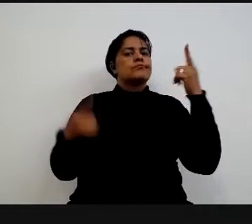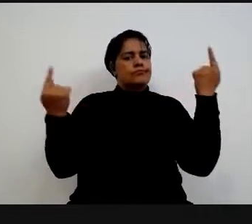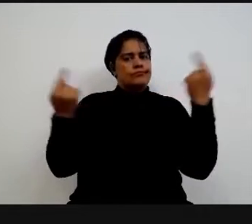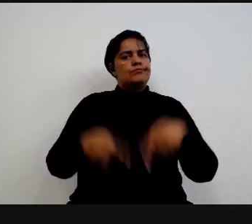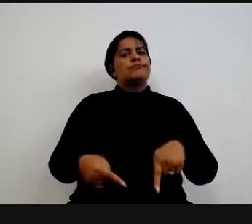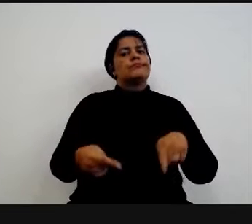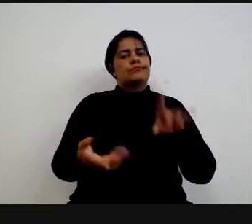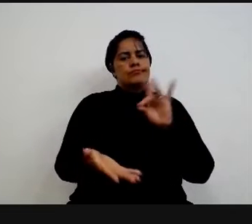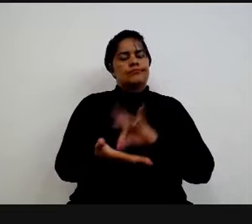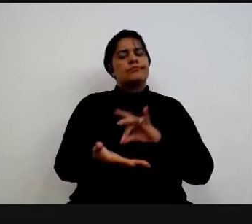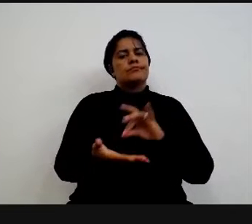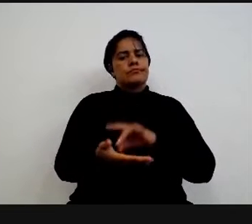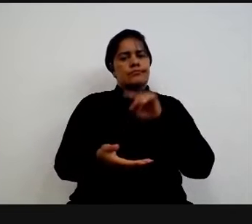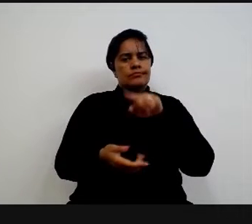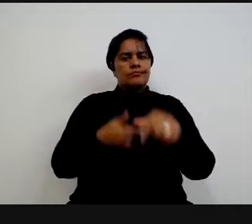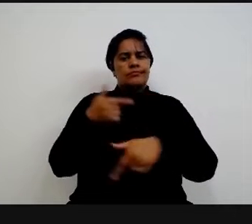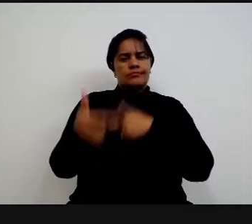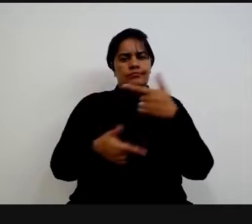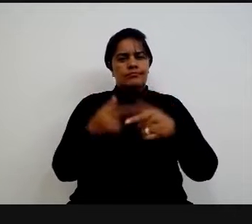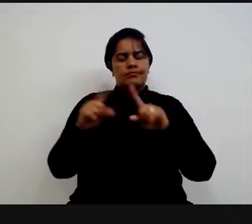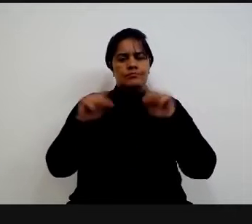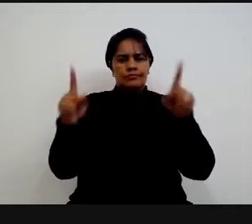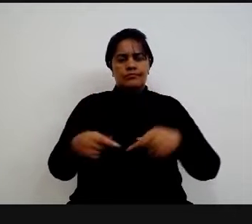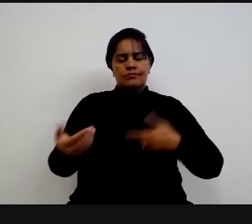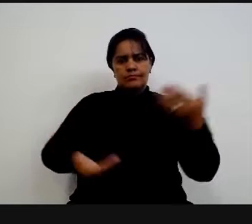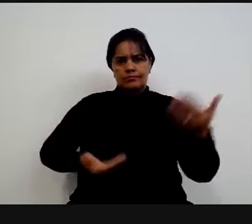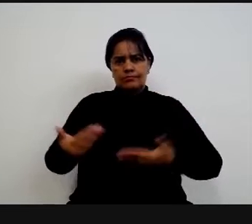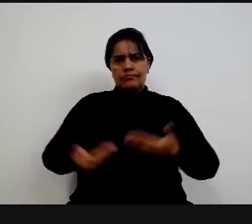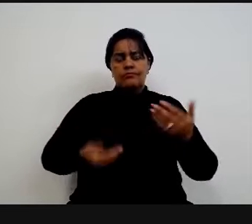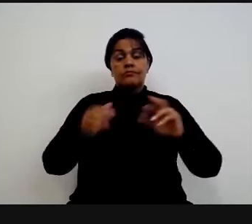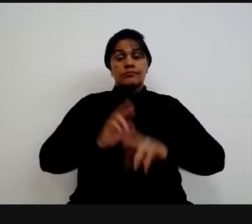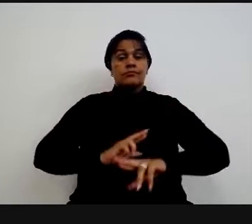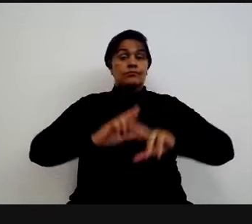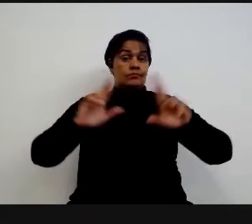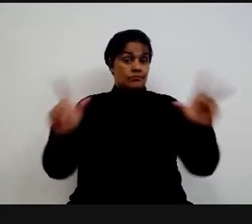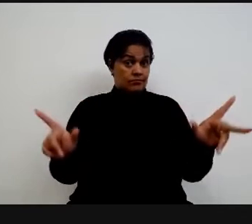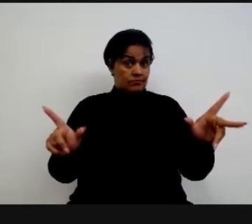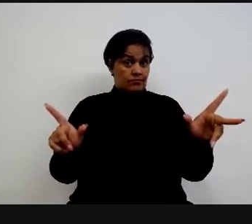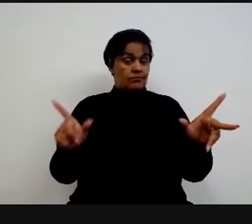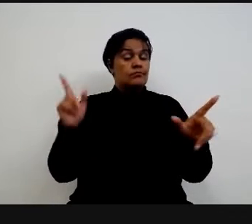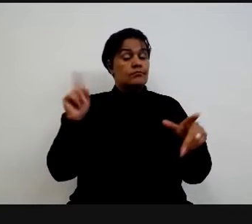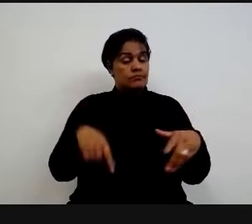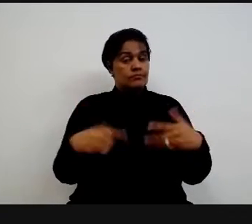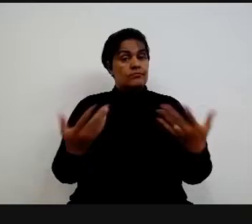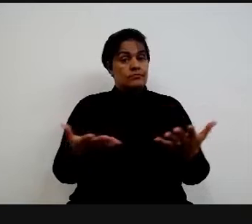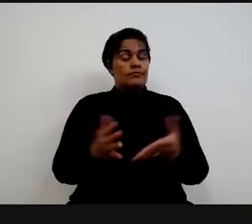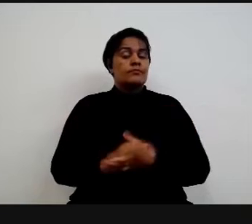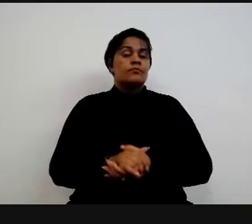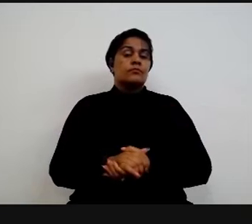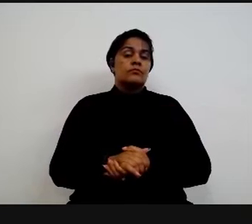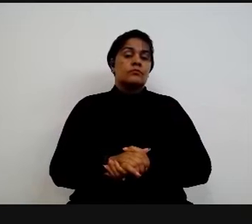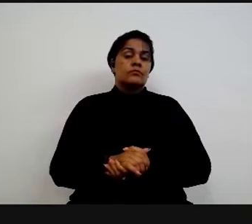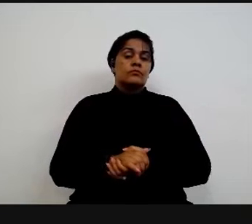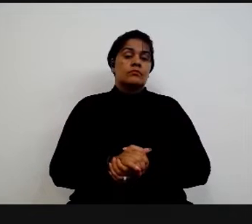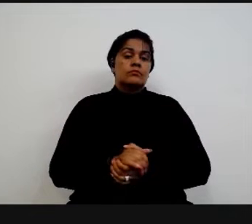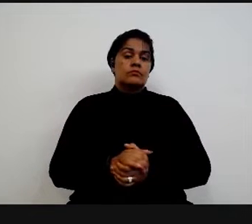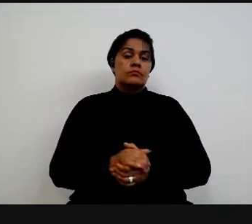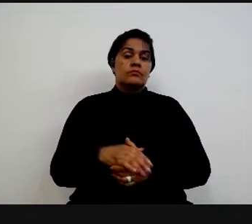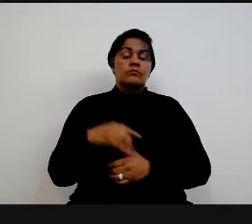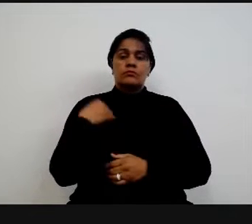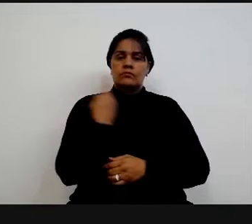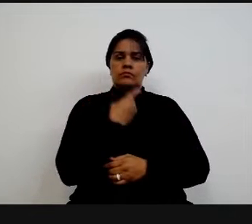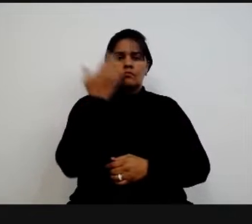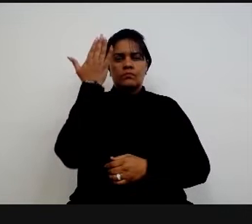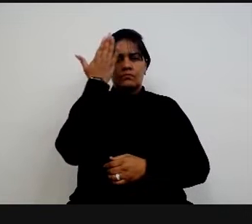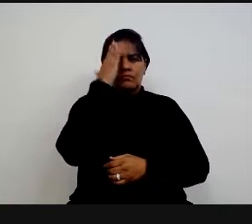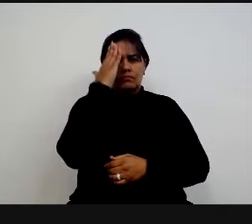poder lidar com esses servidores trabalhando nessas formas de regime de trabalho diferenciados. Então, a gente